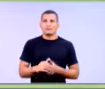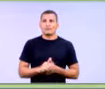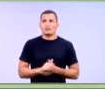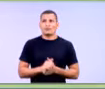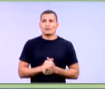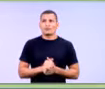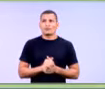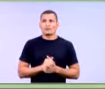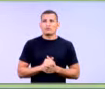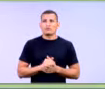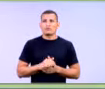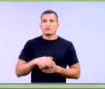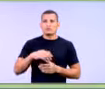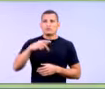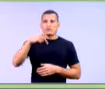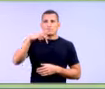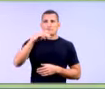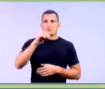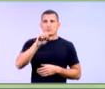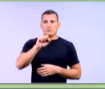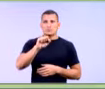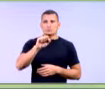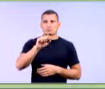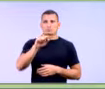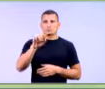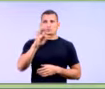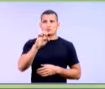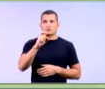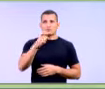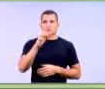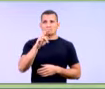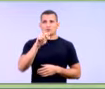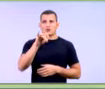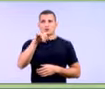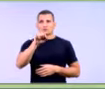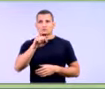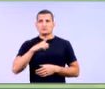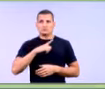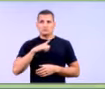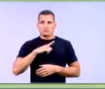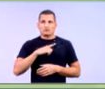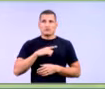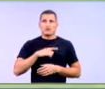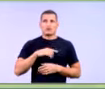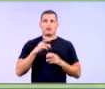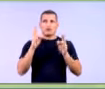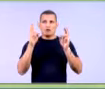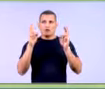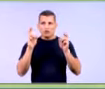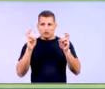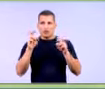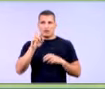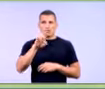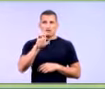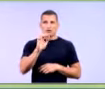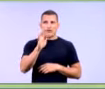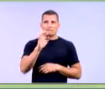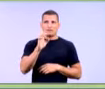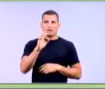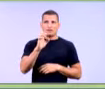nós temos aí as referências, né? Nesse caso, teve anexo. Quando você tem mais de